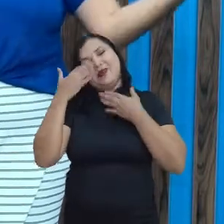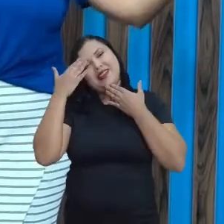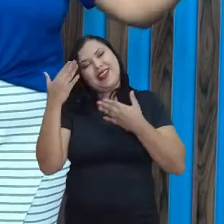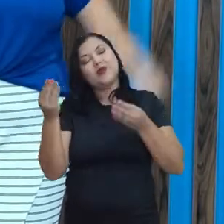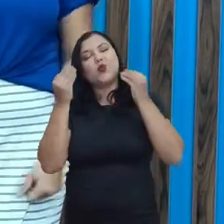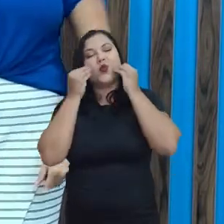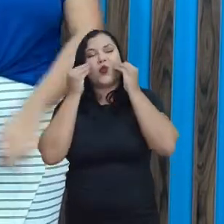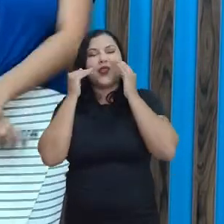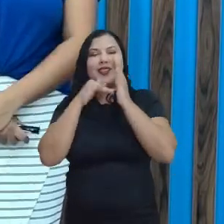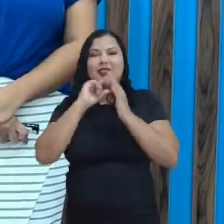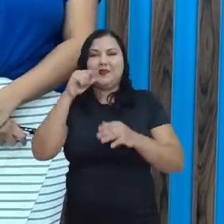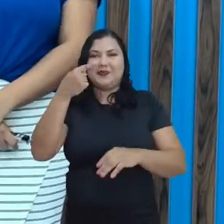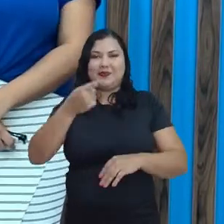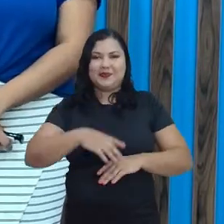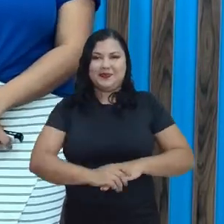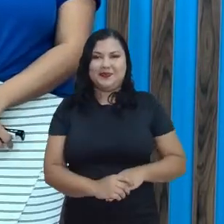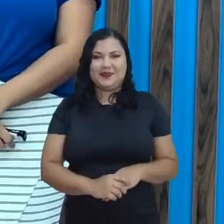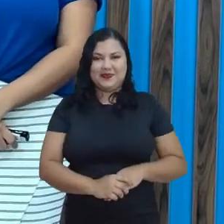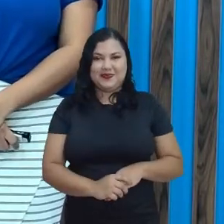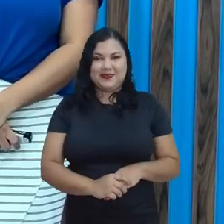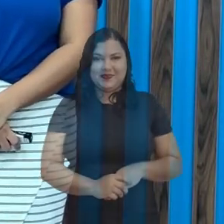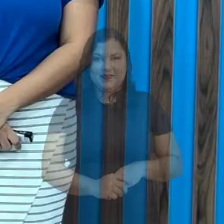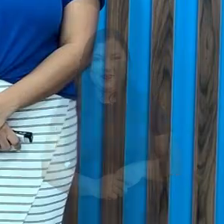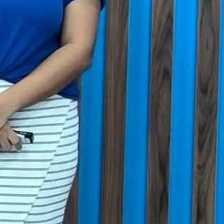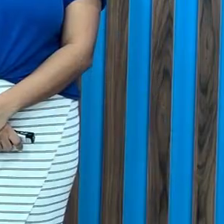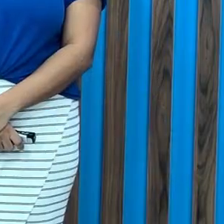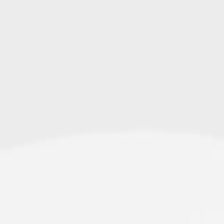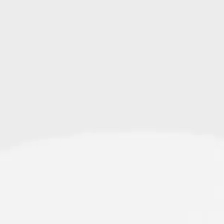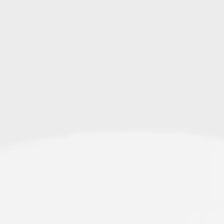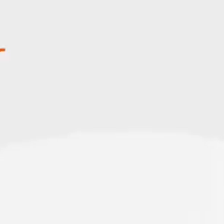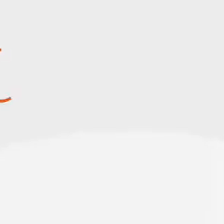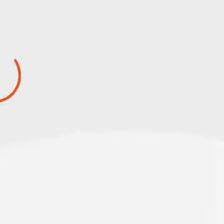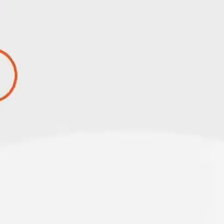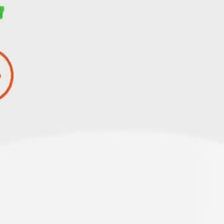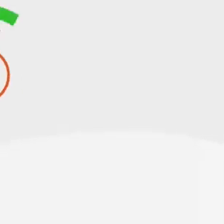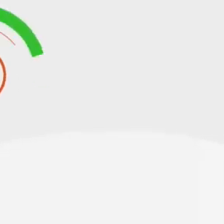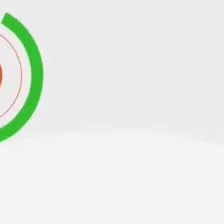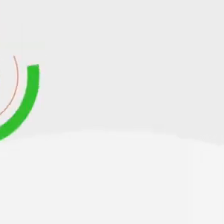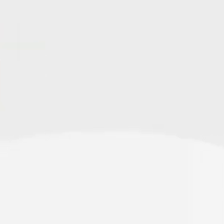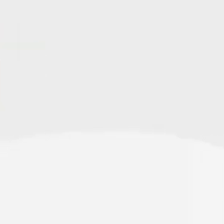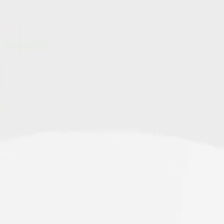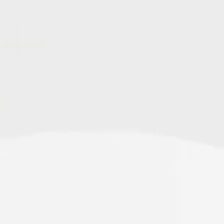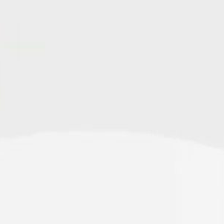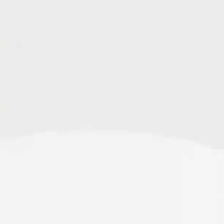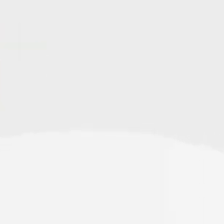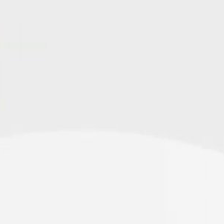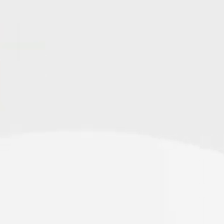Um beijo e até a próxima.